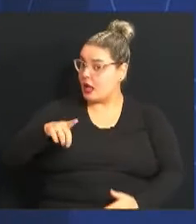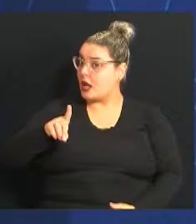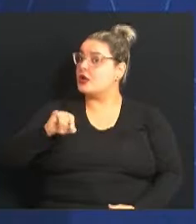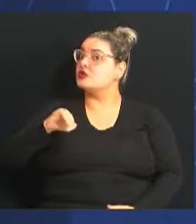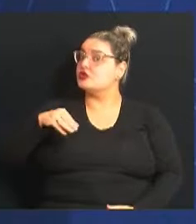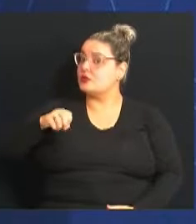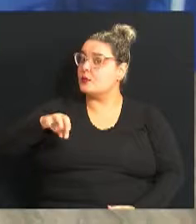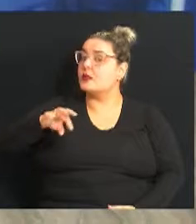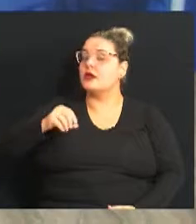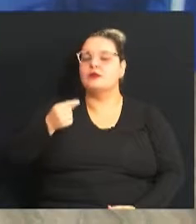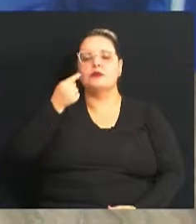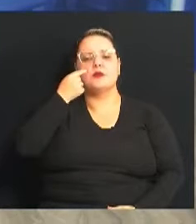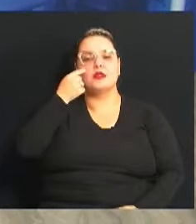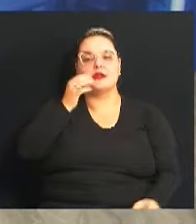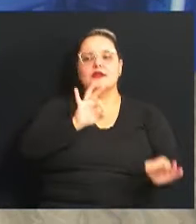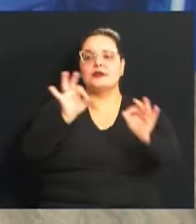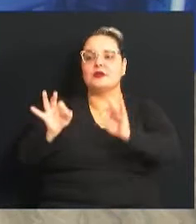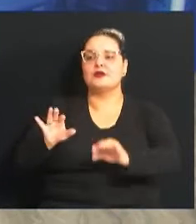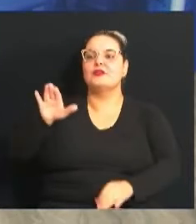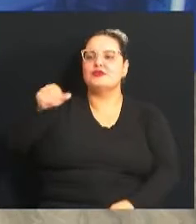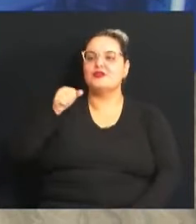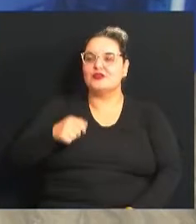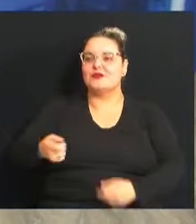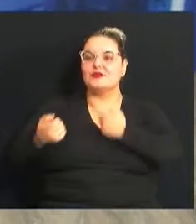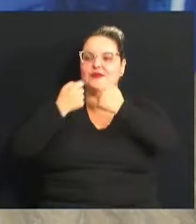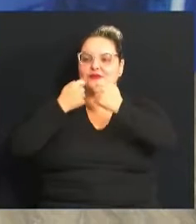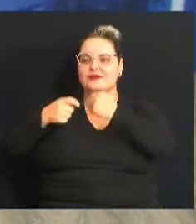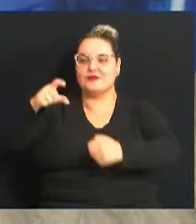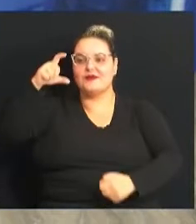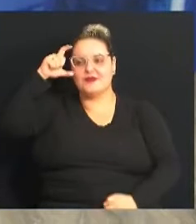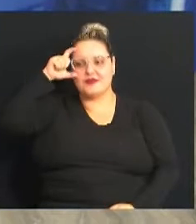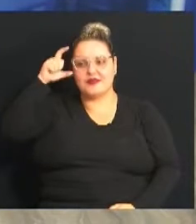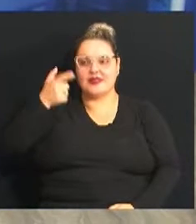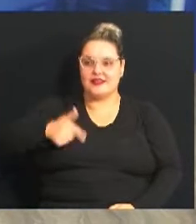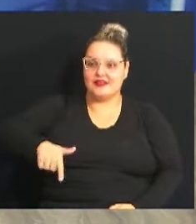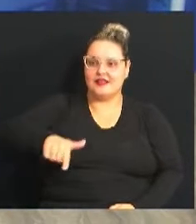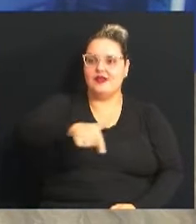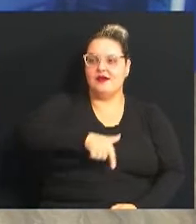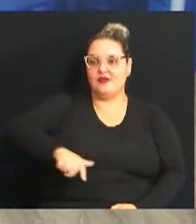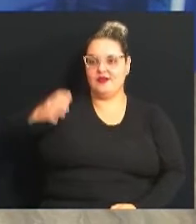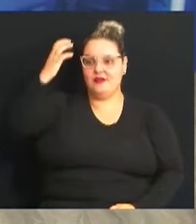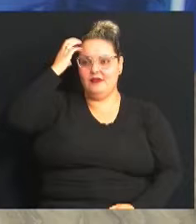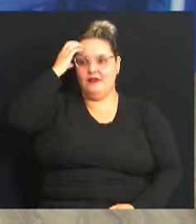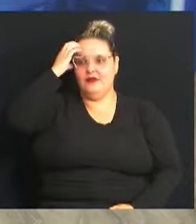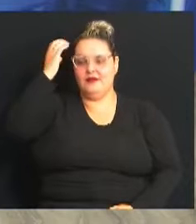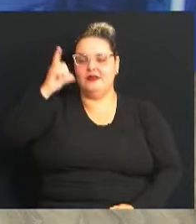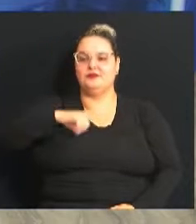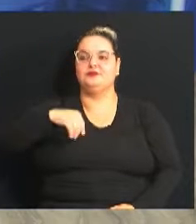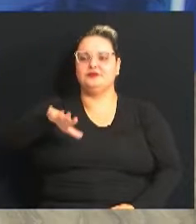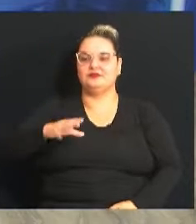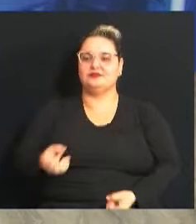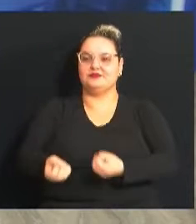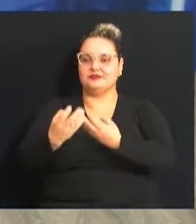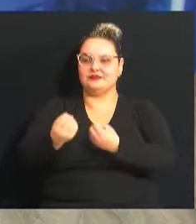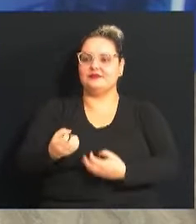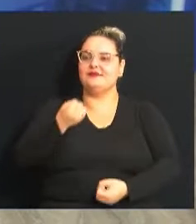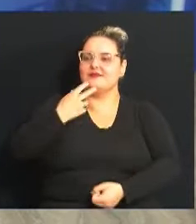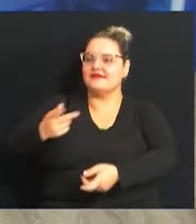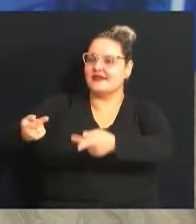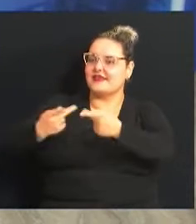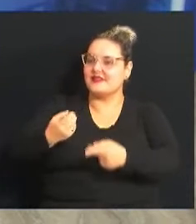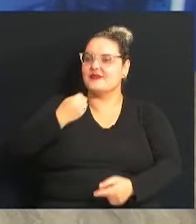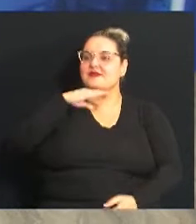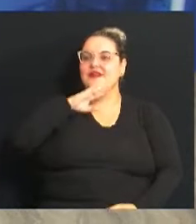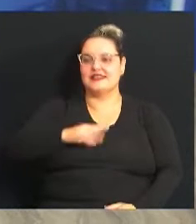assistirmos, aciona o repórter Michel Amorim, que está na Lagoa do Taquaral. Tem mais informações? Seja bem-vindo e boa tarde,